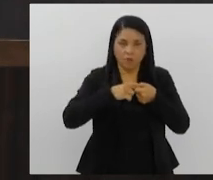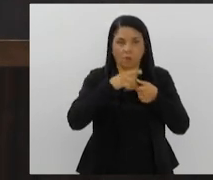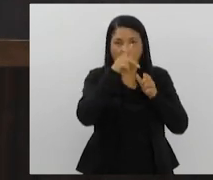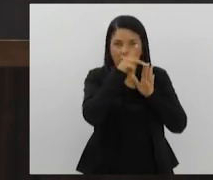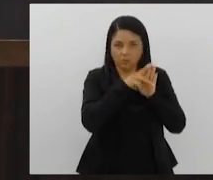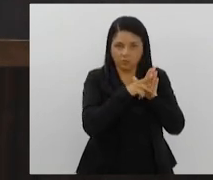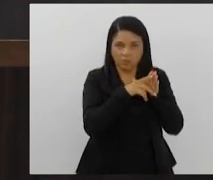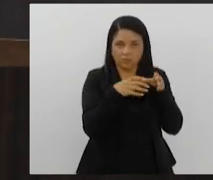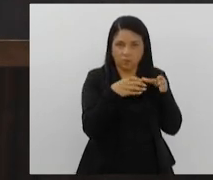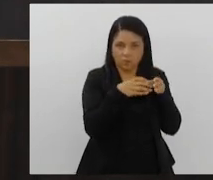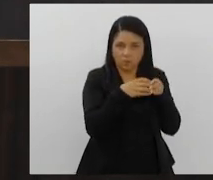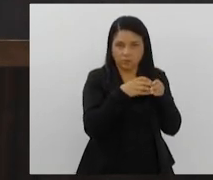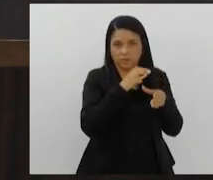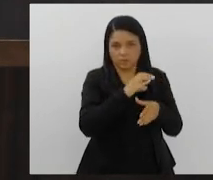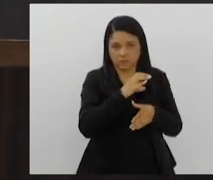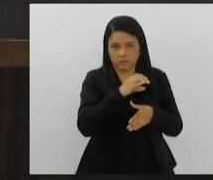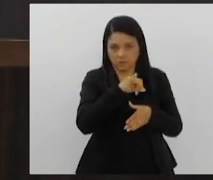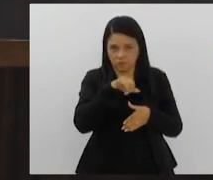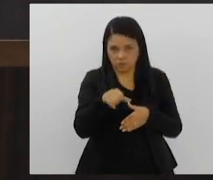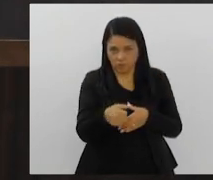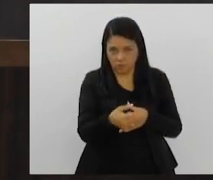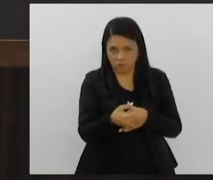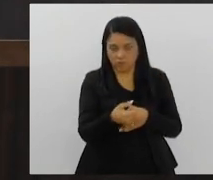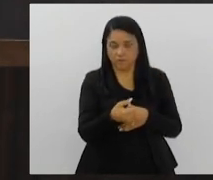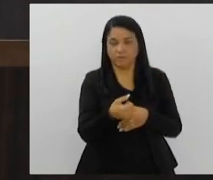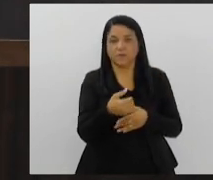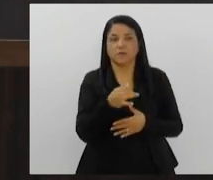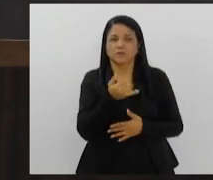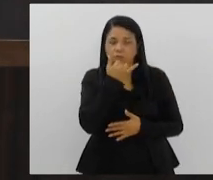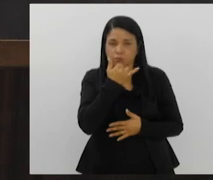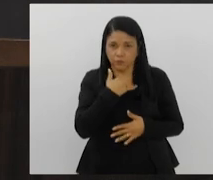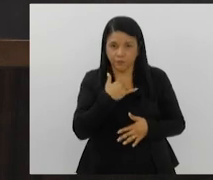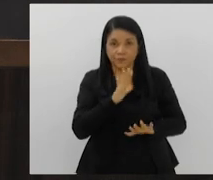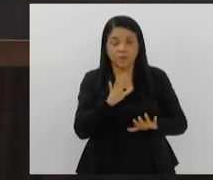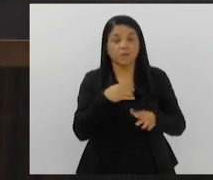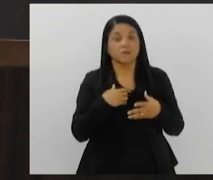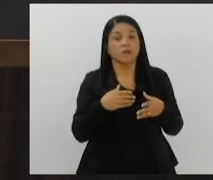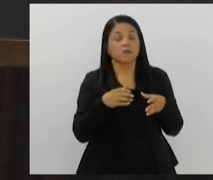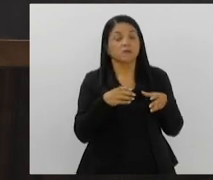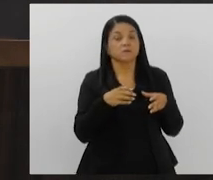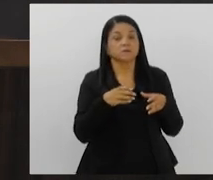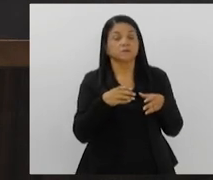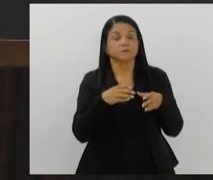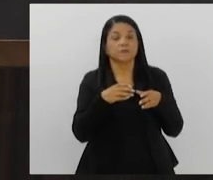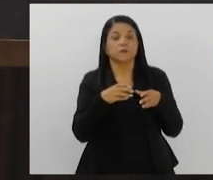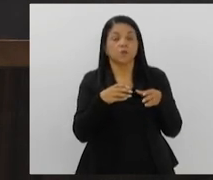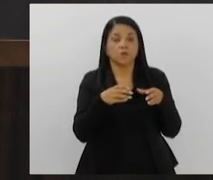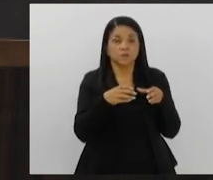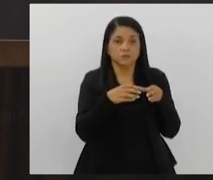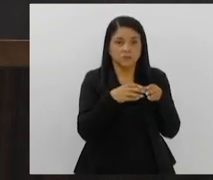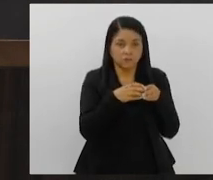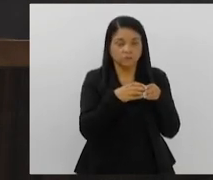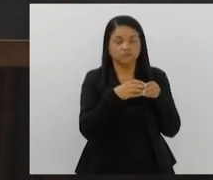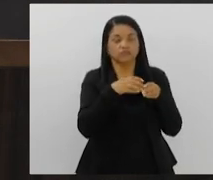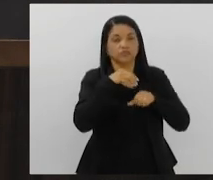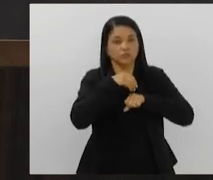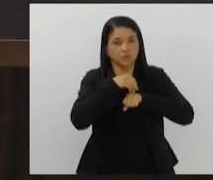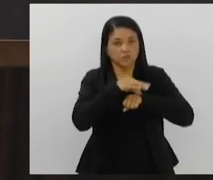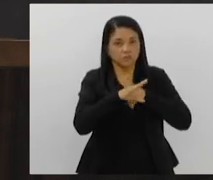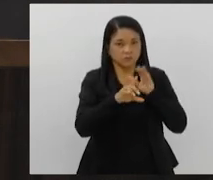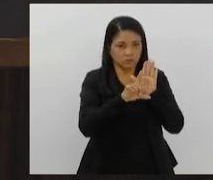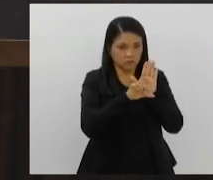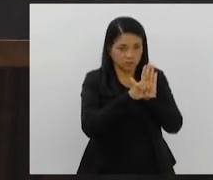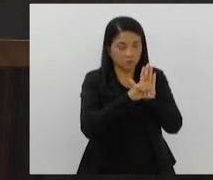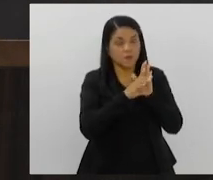a presidência remete para a Comissão de Indicação Legislativa, vamos remetê-la para uma melhor